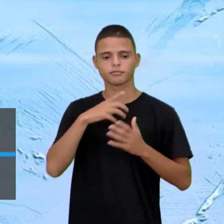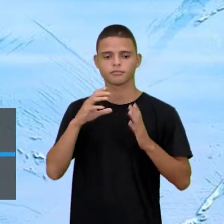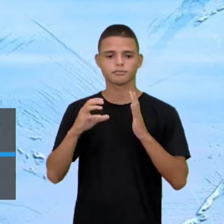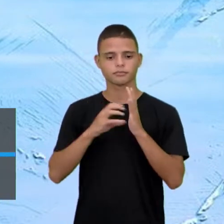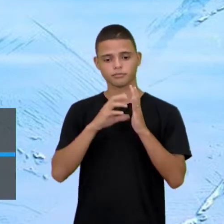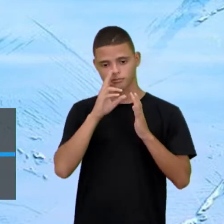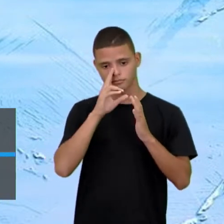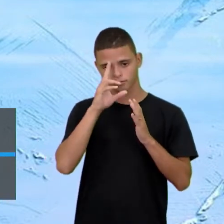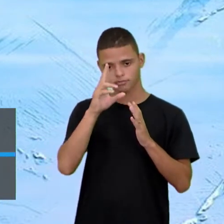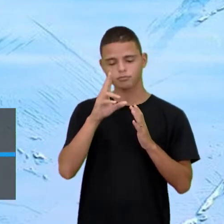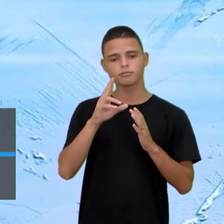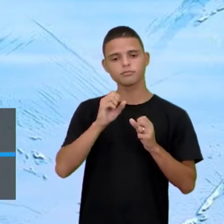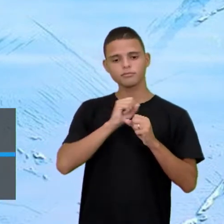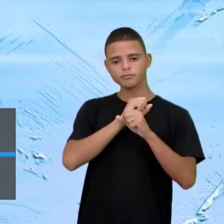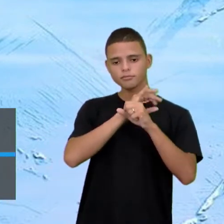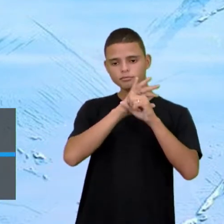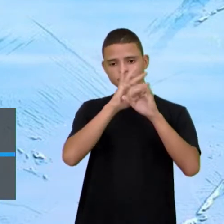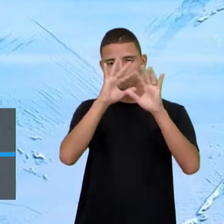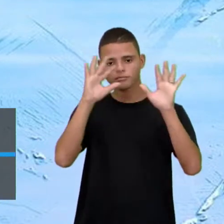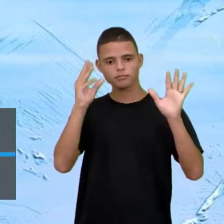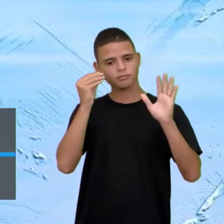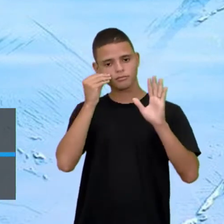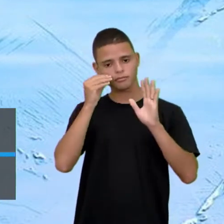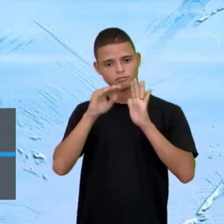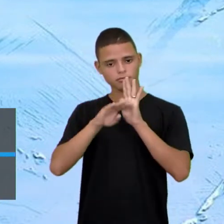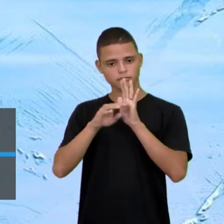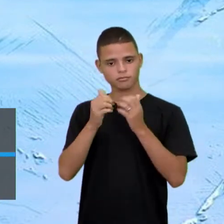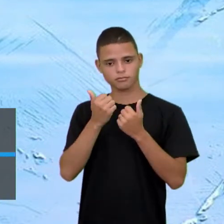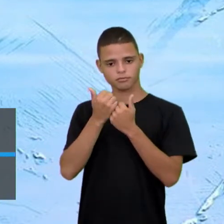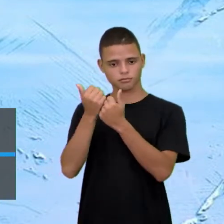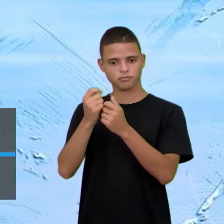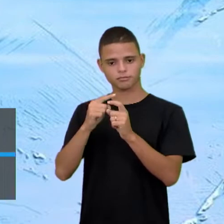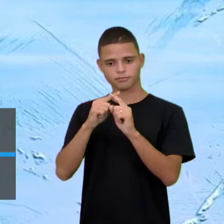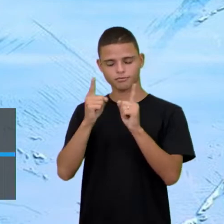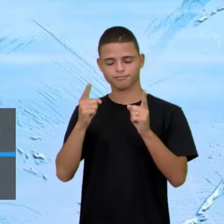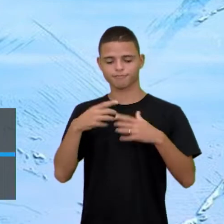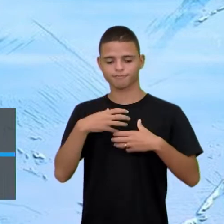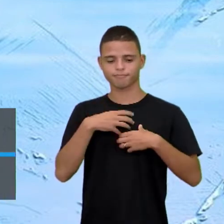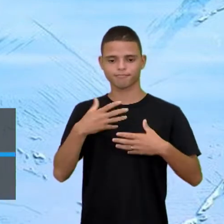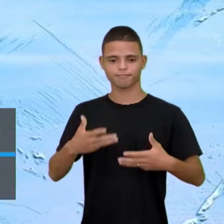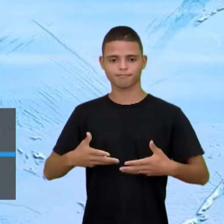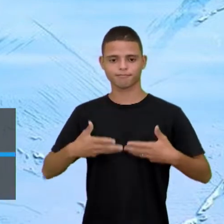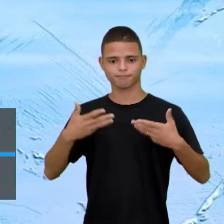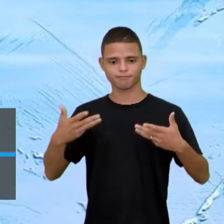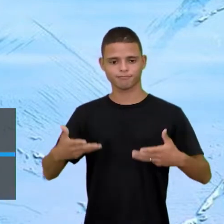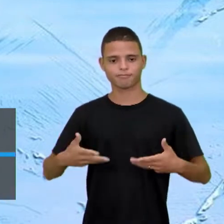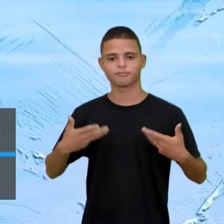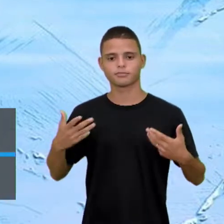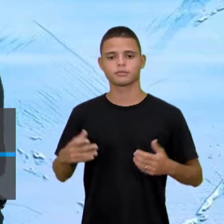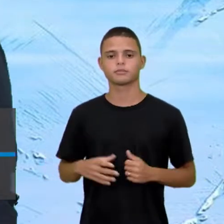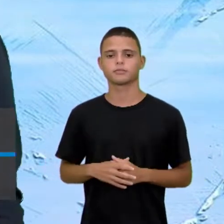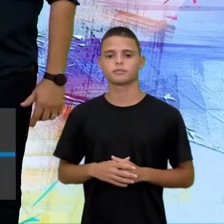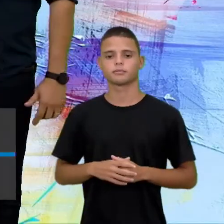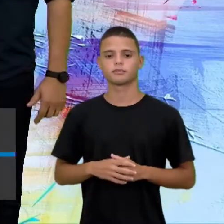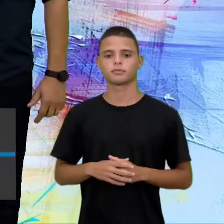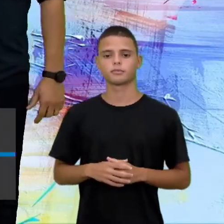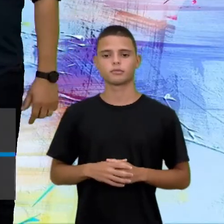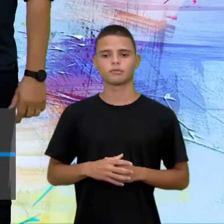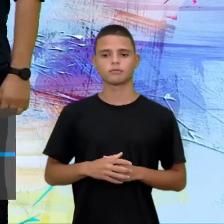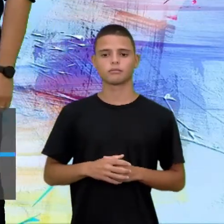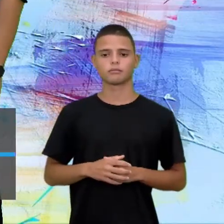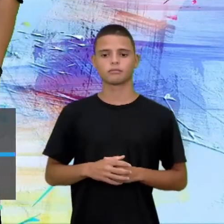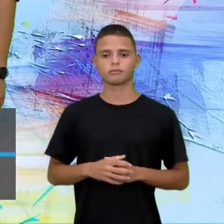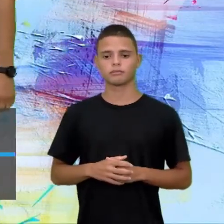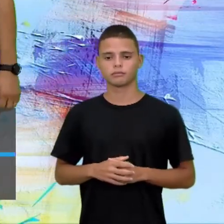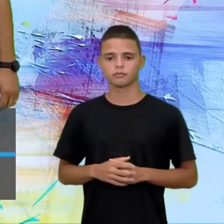E, é claro, eu tento contribuir de alguma forma, mas, nossa, eu que saio, eu vou falar assim, contribuído. É modesto, né, gente? Olha